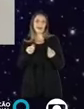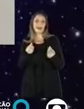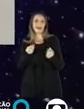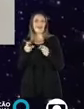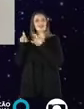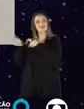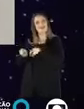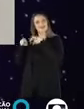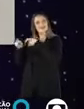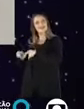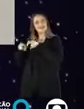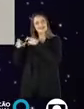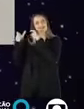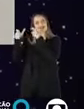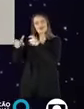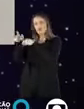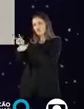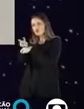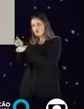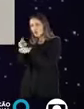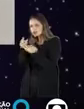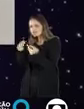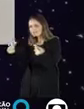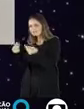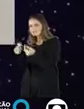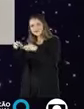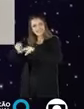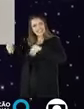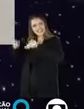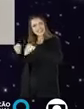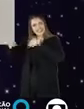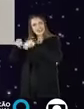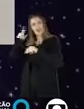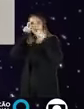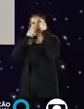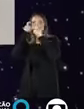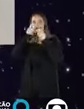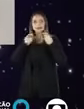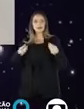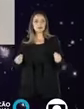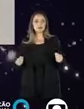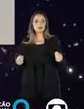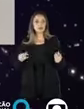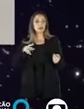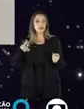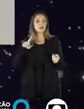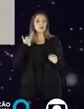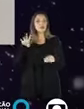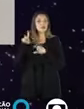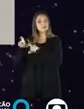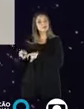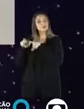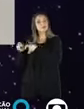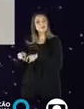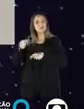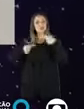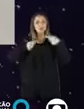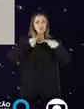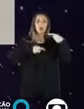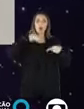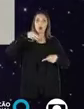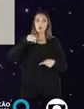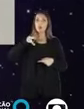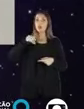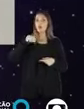da fazenda, desse cuidado com a terra, dessa preocupação de vários, não se produzir só na monocultura, mas você discutiu muito a